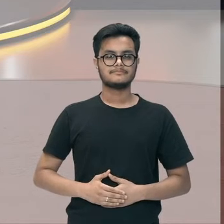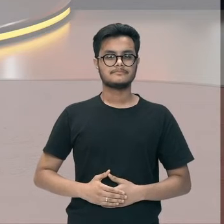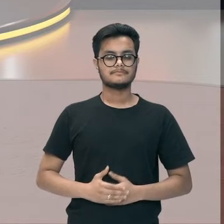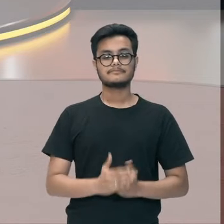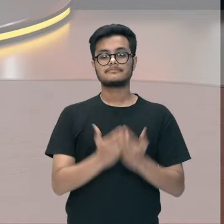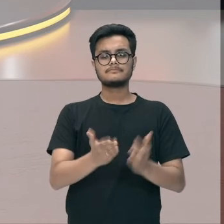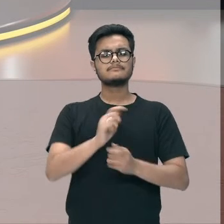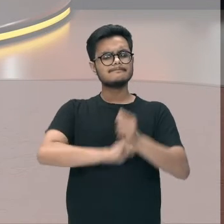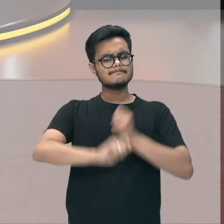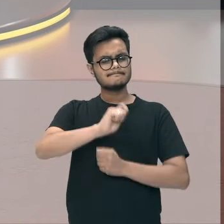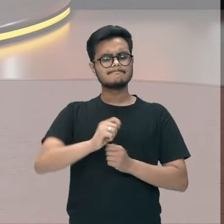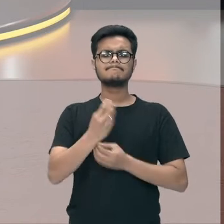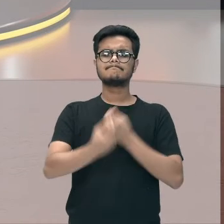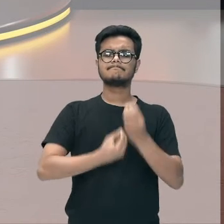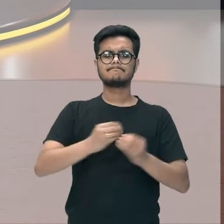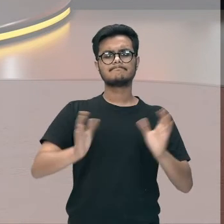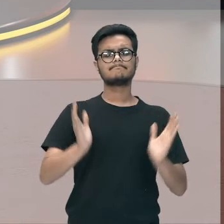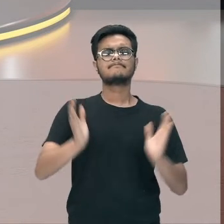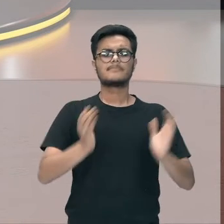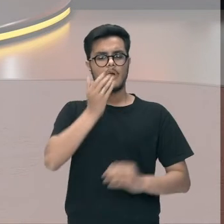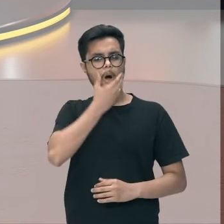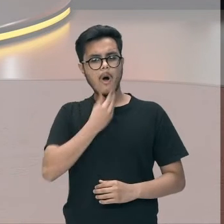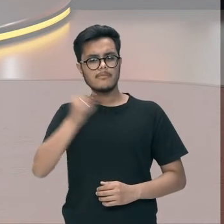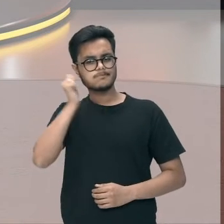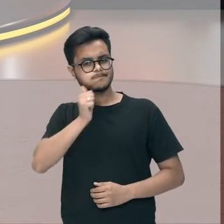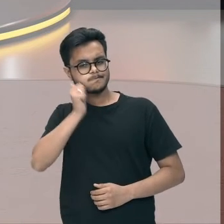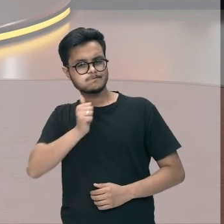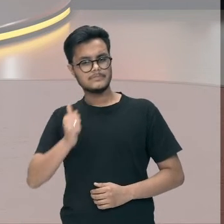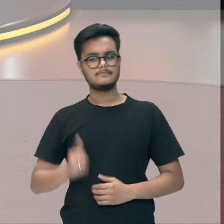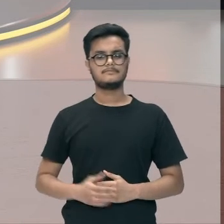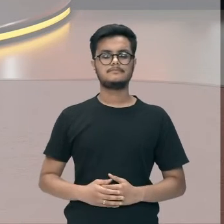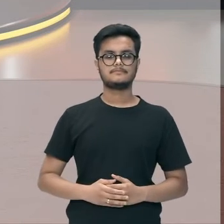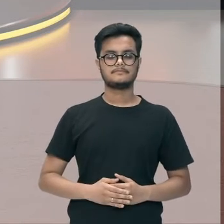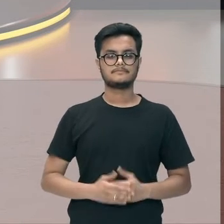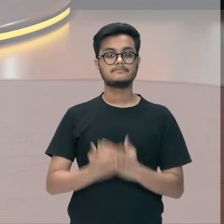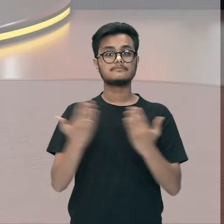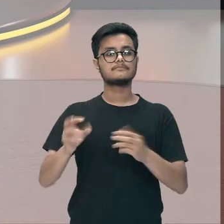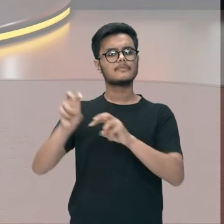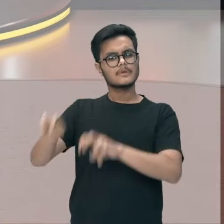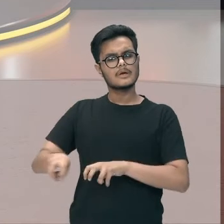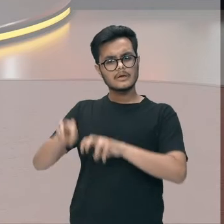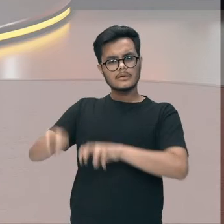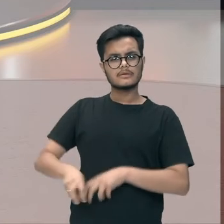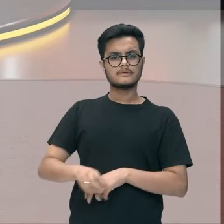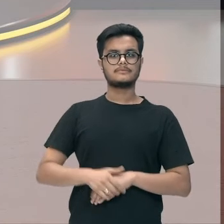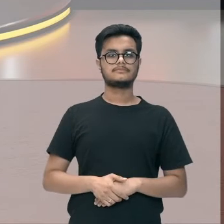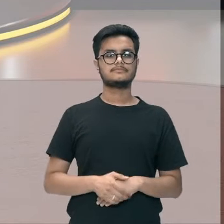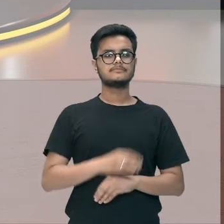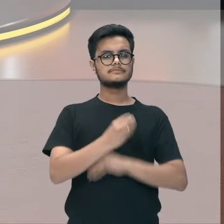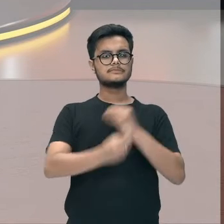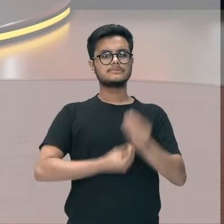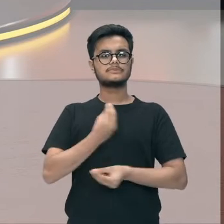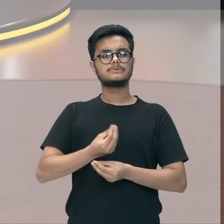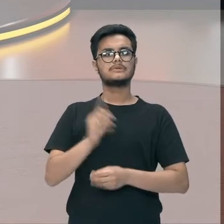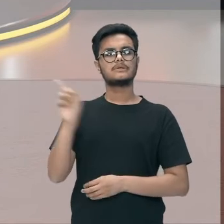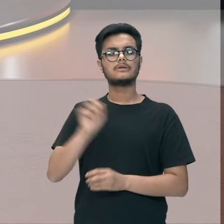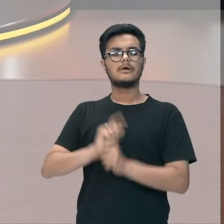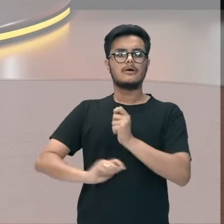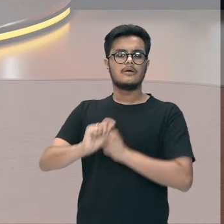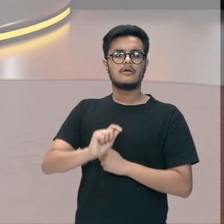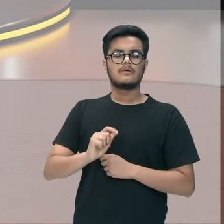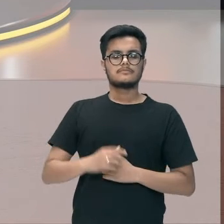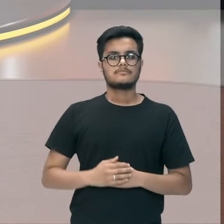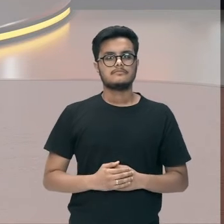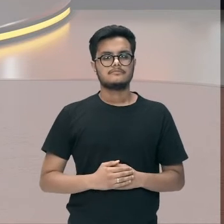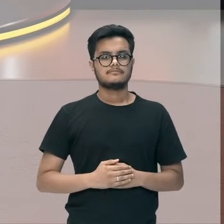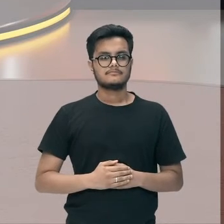a economia do Segundo Reinado, como é que estava? Vamos ver então a agricultura, como é que se desenvolveu a agricultura no Segundo Reinado.